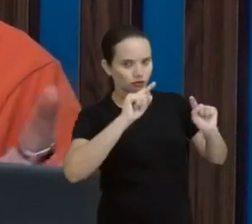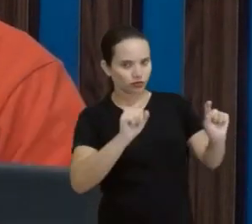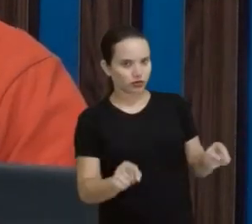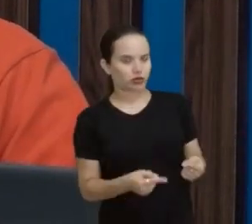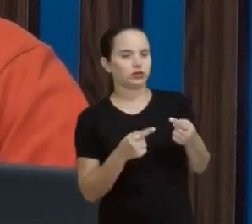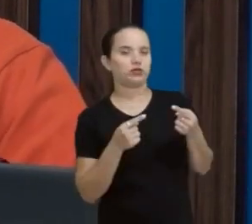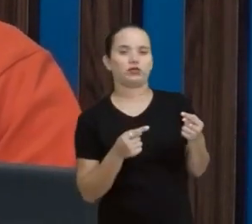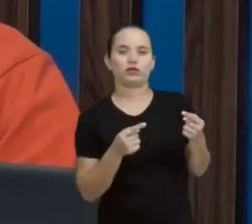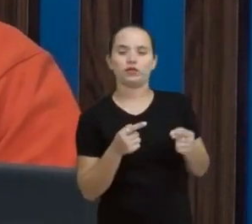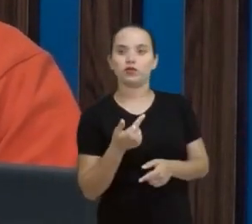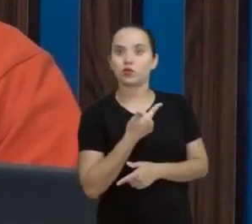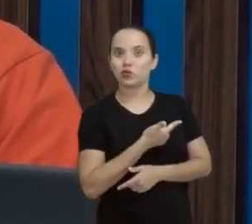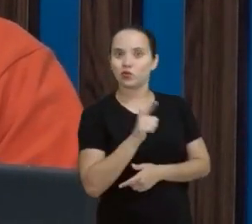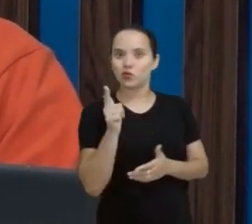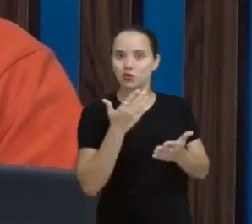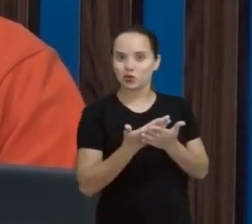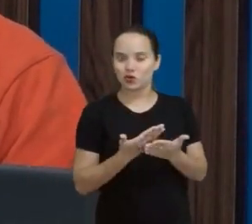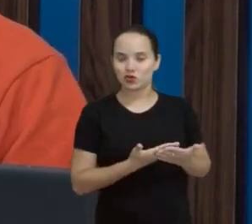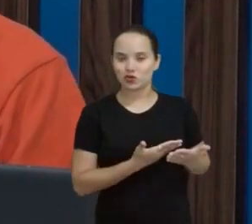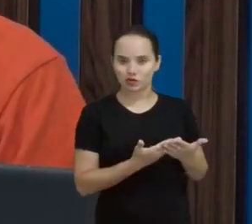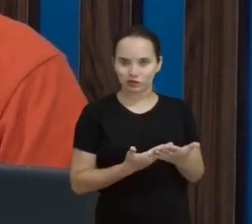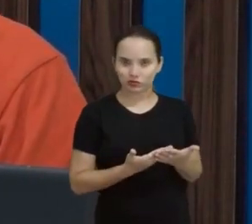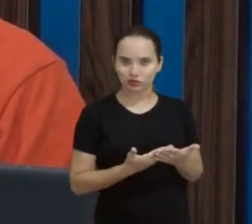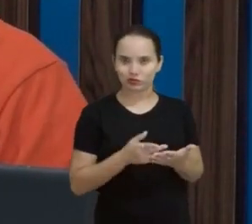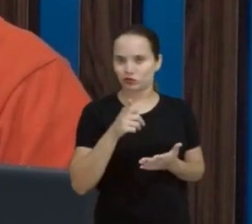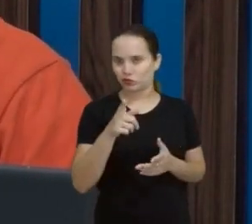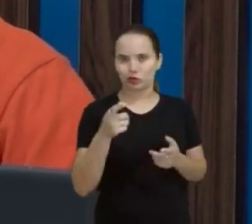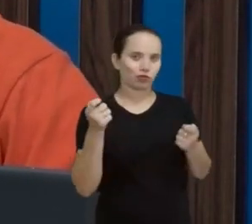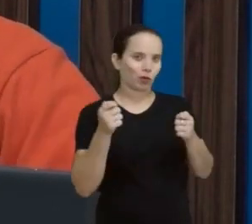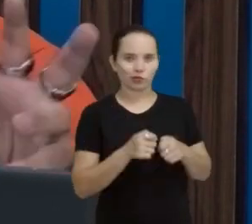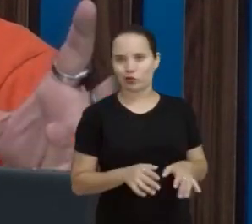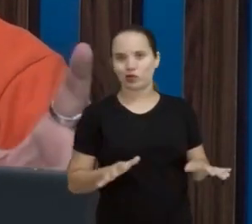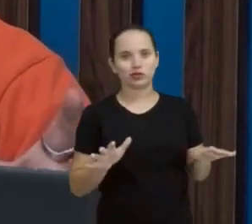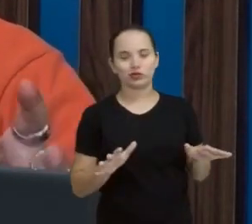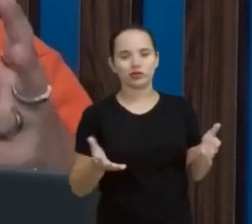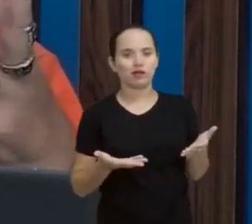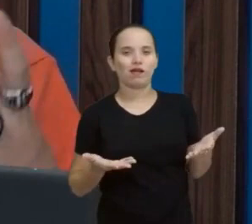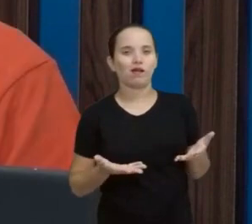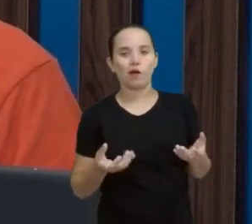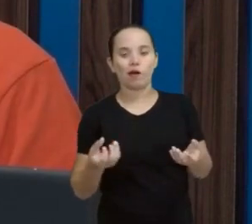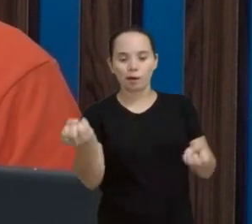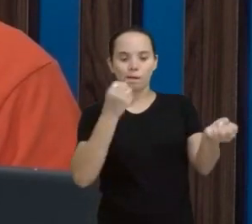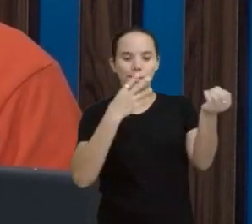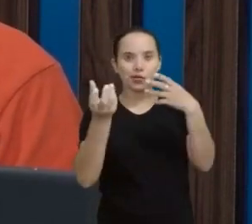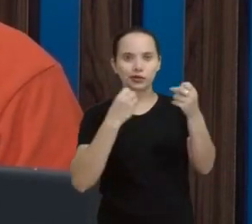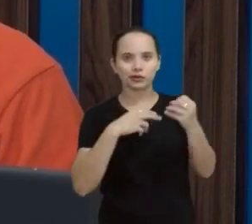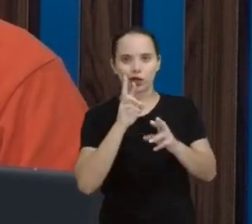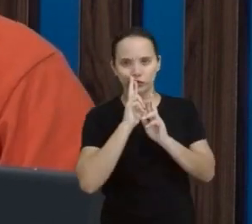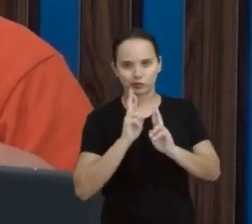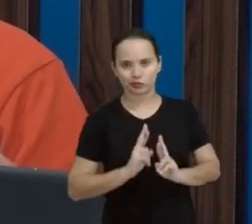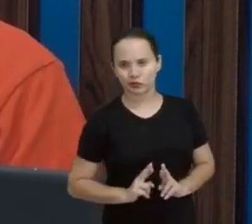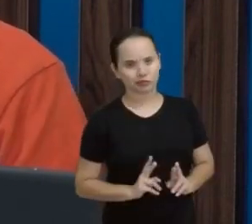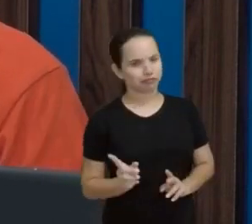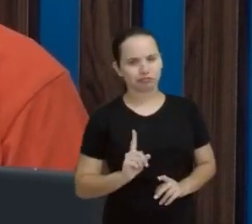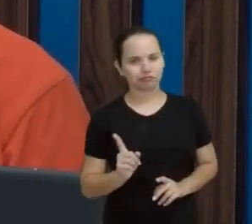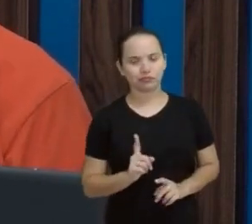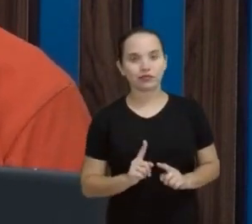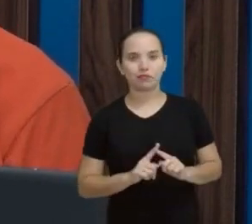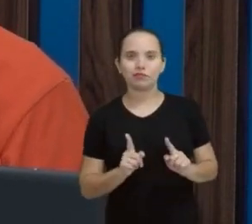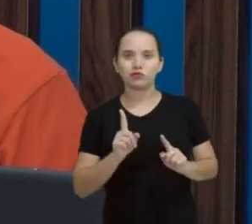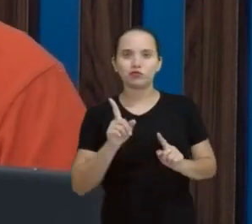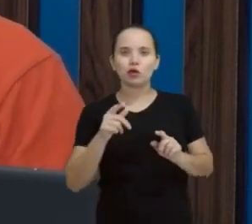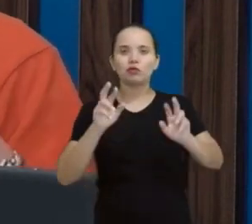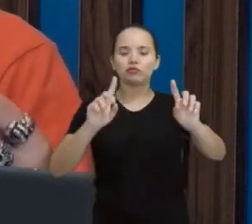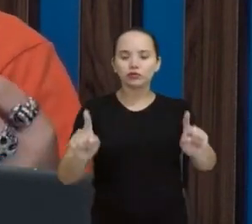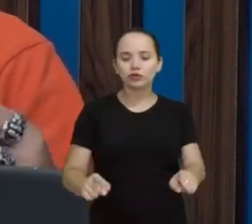diferentemente das outras aulas, não é um desafio que você vai precisar, nesse momento, mandar para a gente essa resposta. Mas é um tipo de